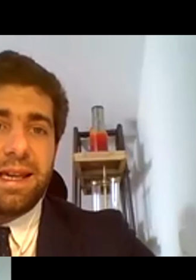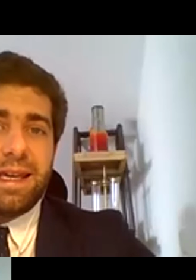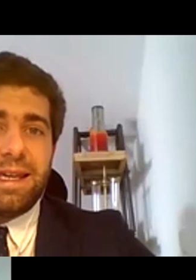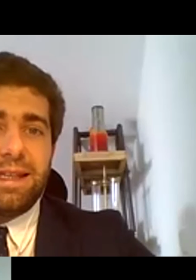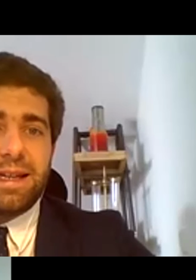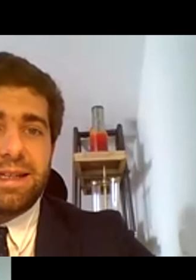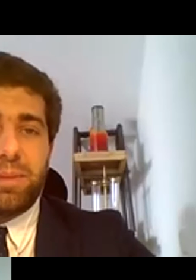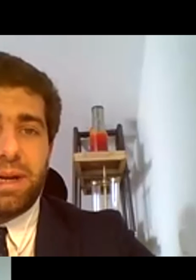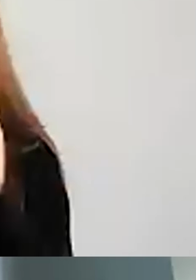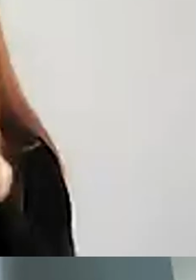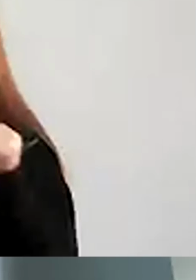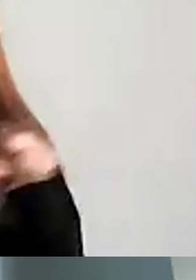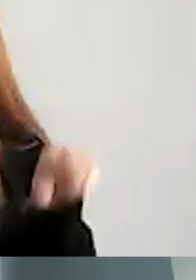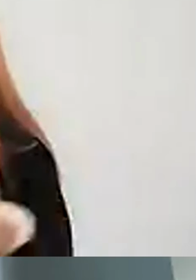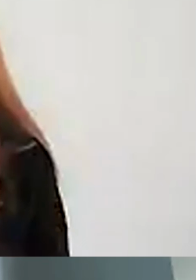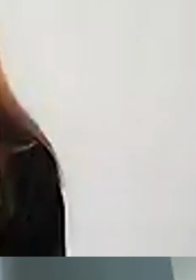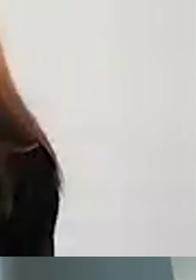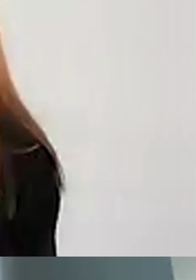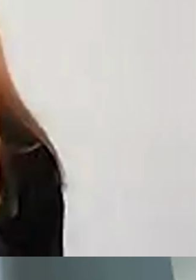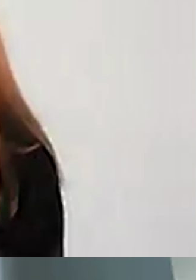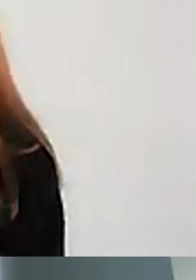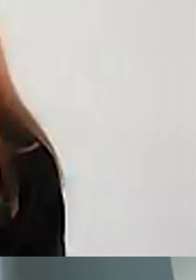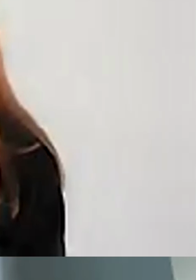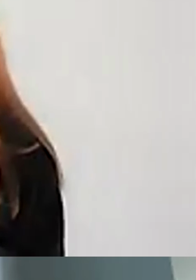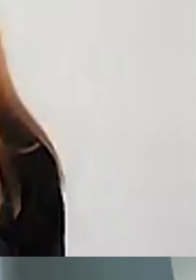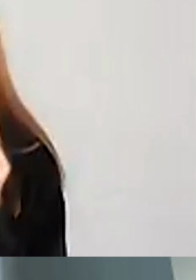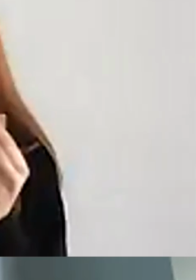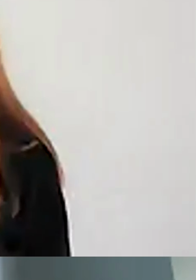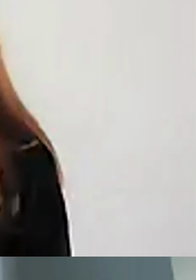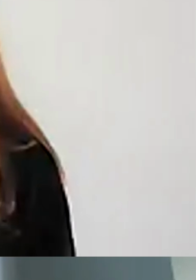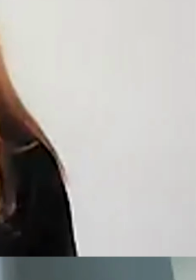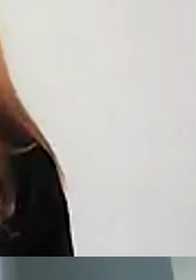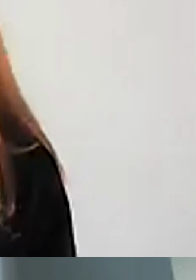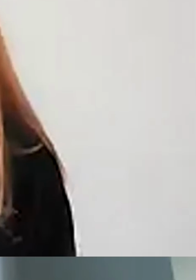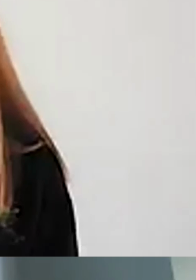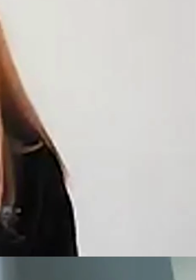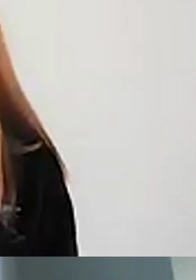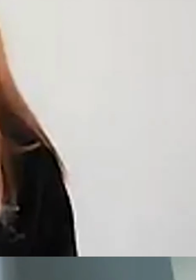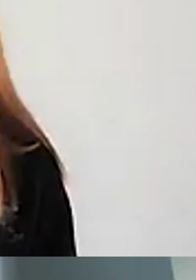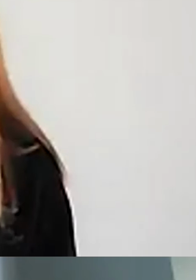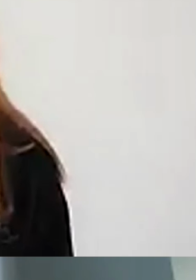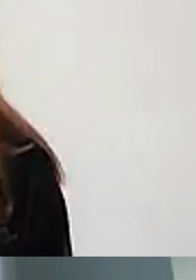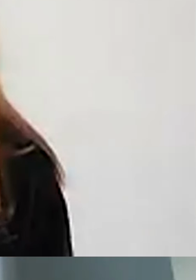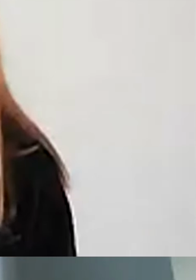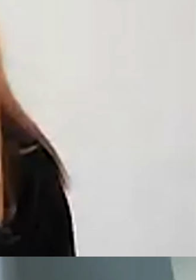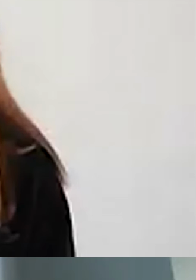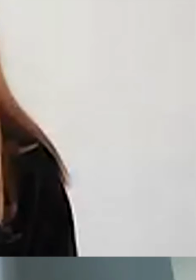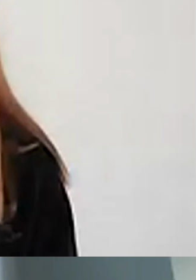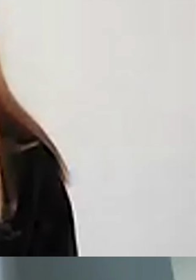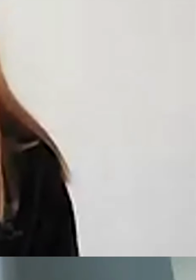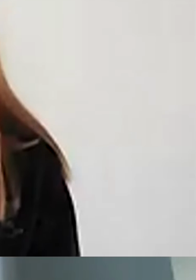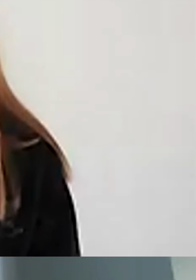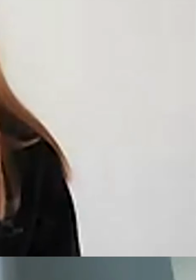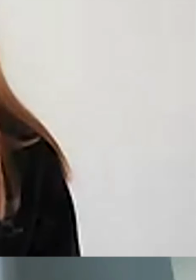Hospitalar. Integra também o Departamento da Qualidade na Saúde, da Direção-Geral da Saúde, e tem, desde a sua admissão